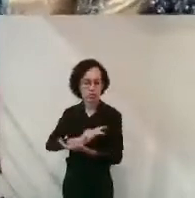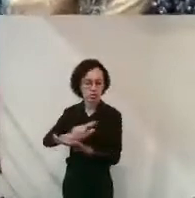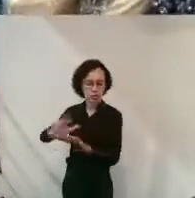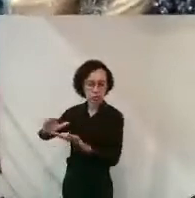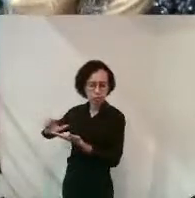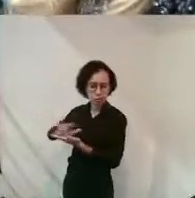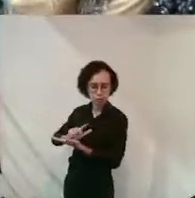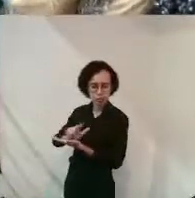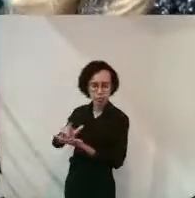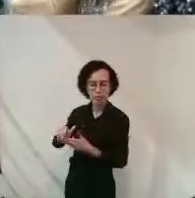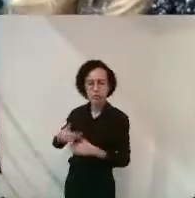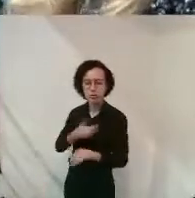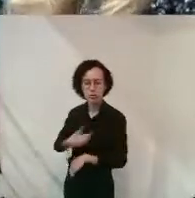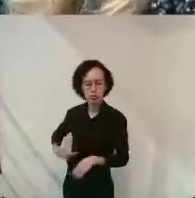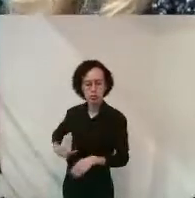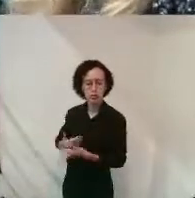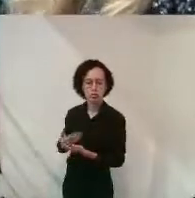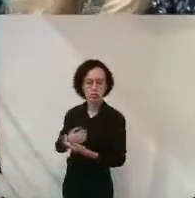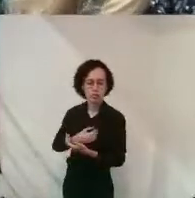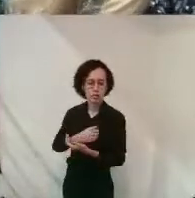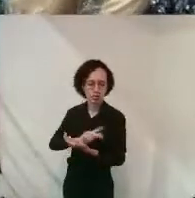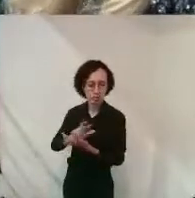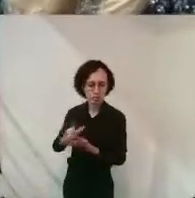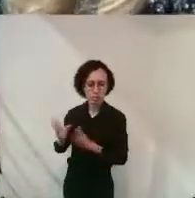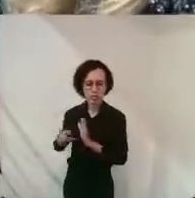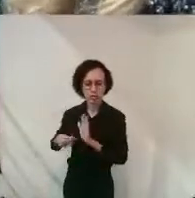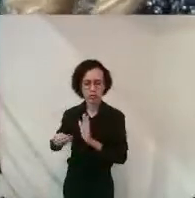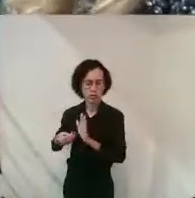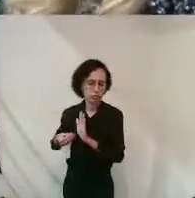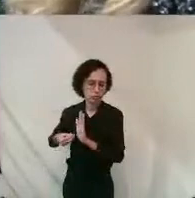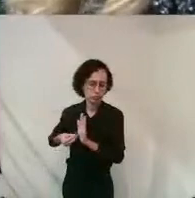ações civis públicas, recomendações que podem servir